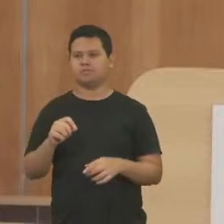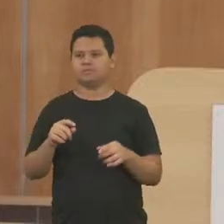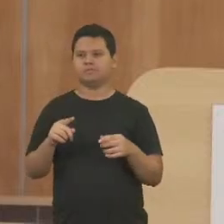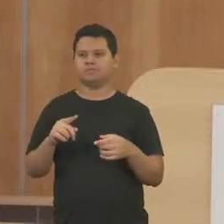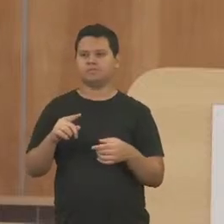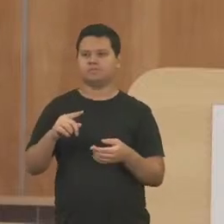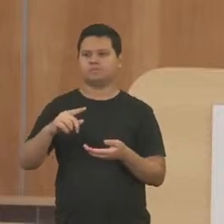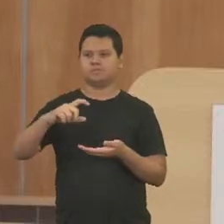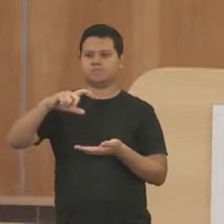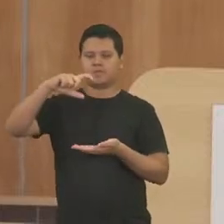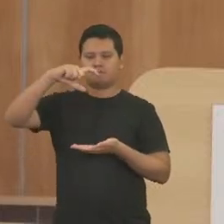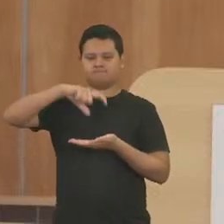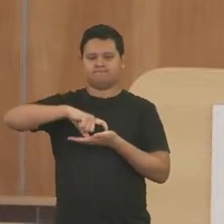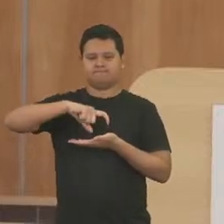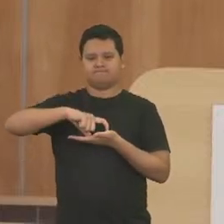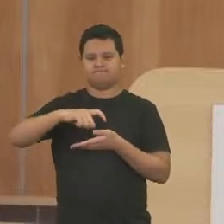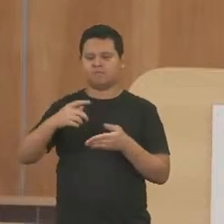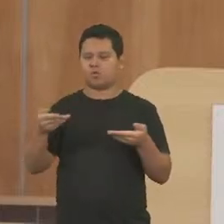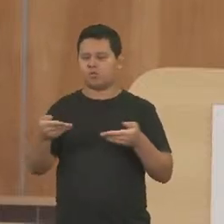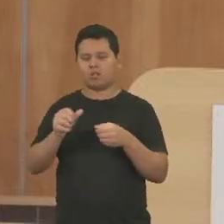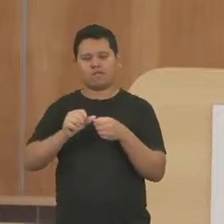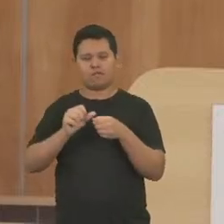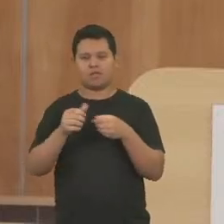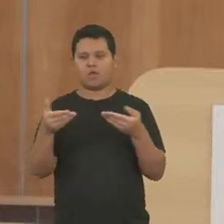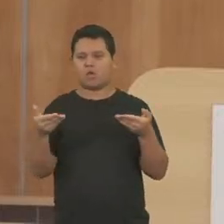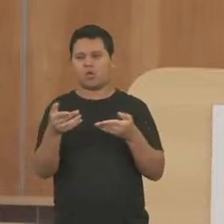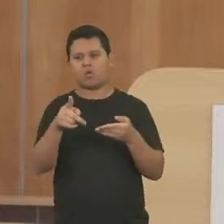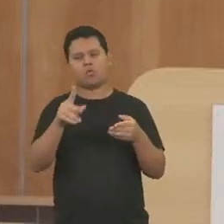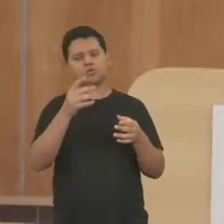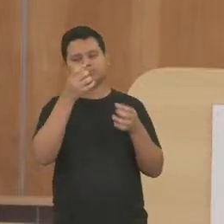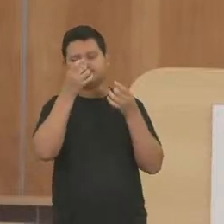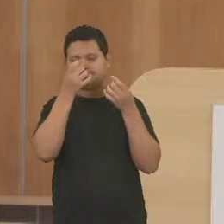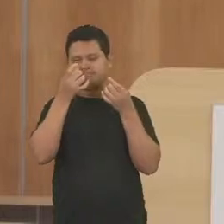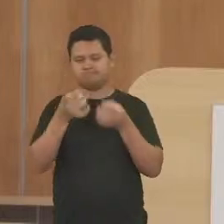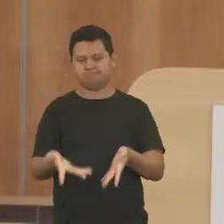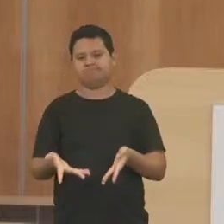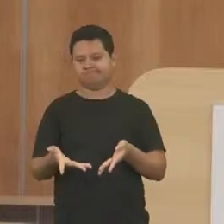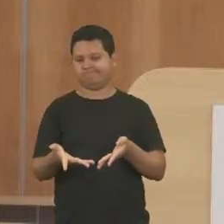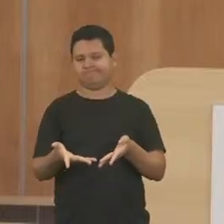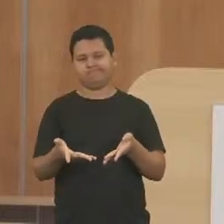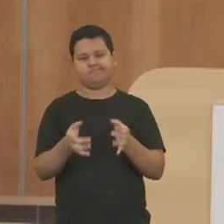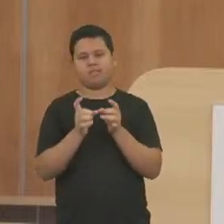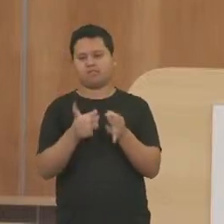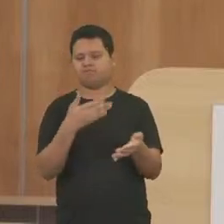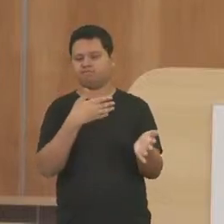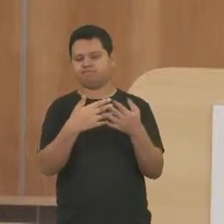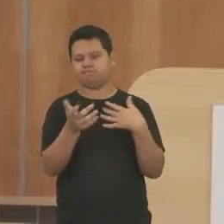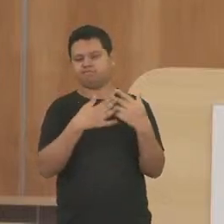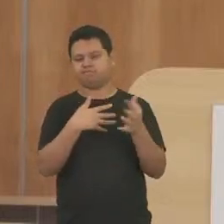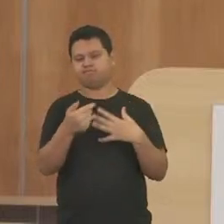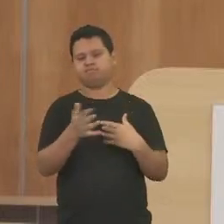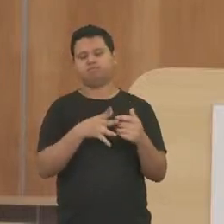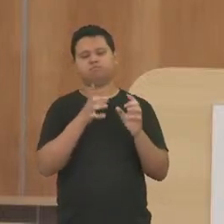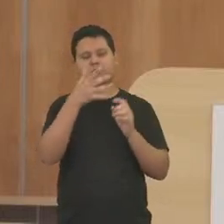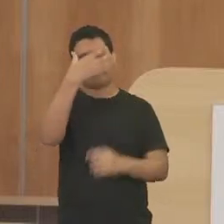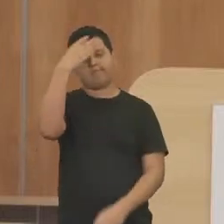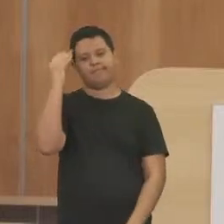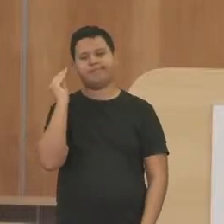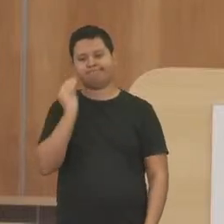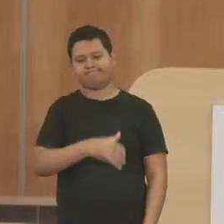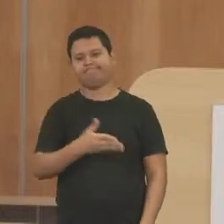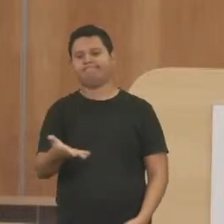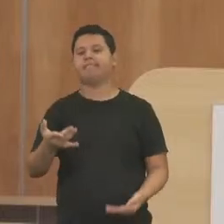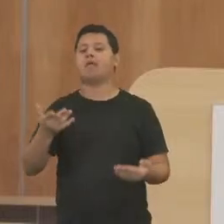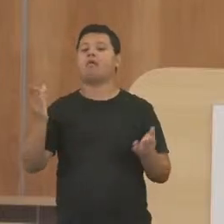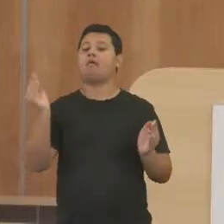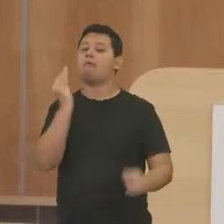com relação aos equipamentos esportivos, e hoje estão abandonados, largados à própria sorte. Então já vou